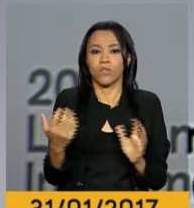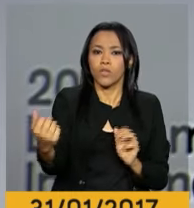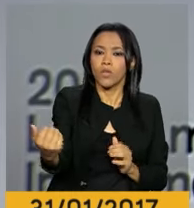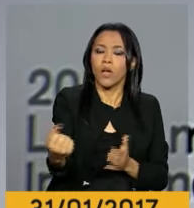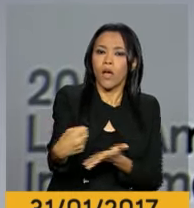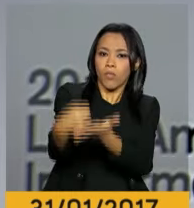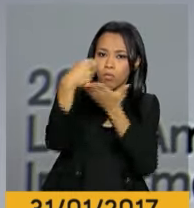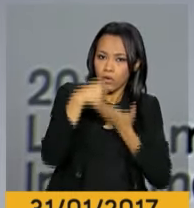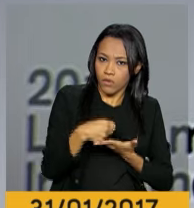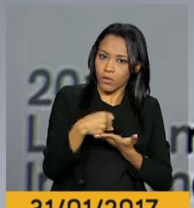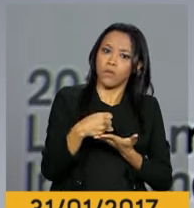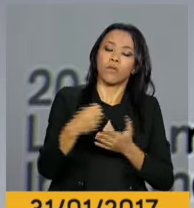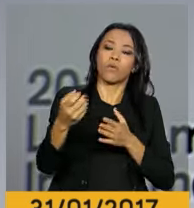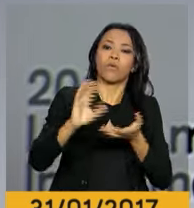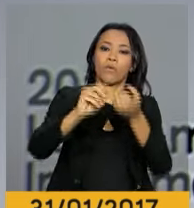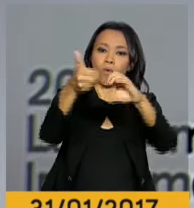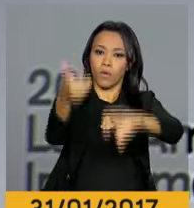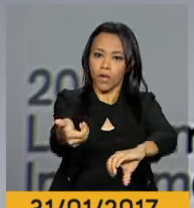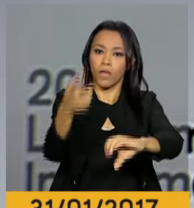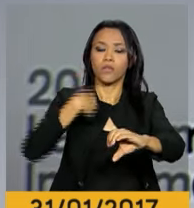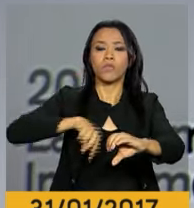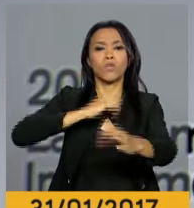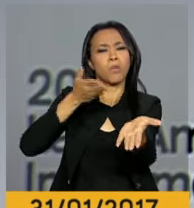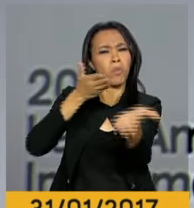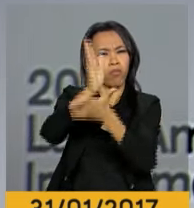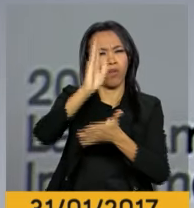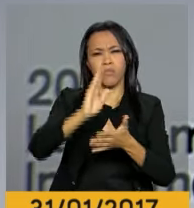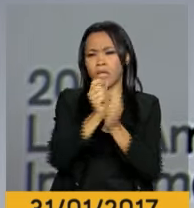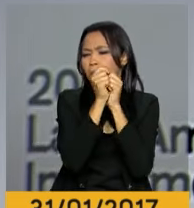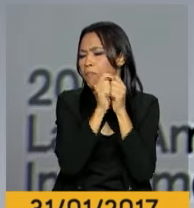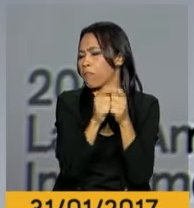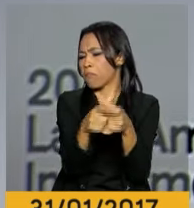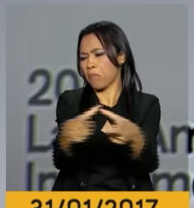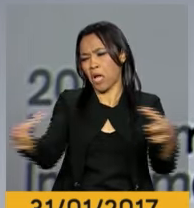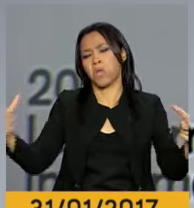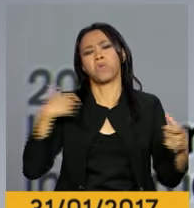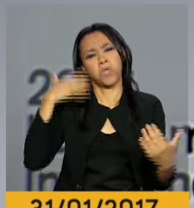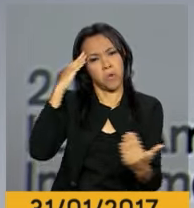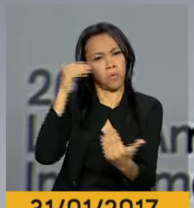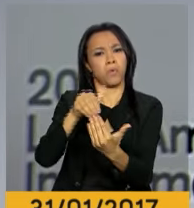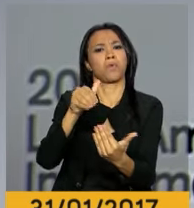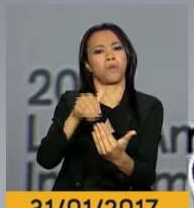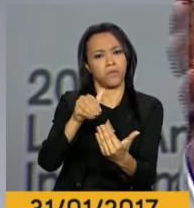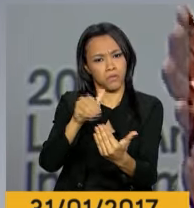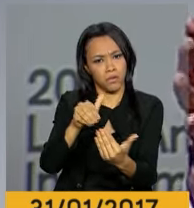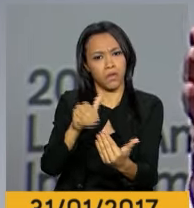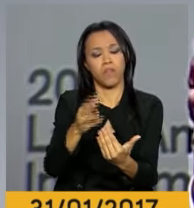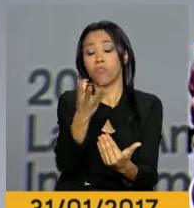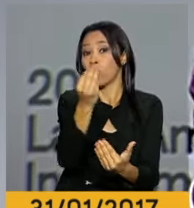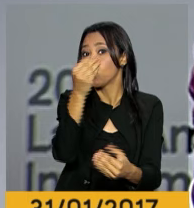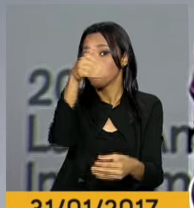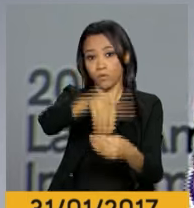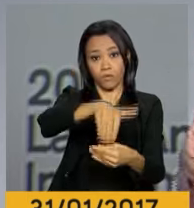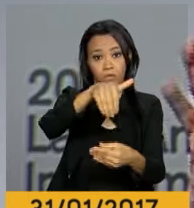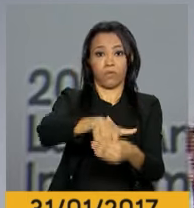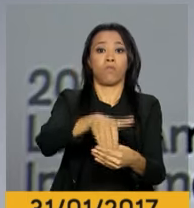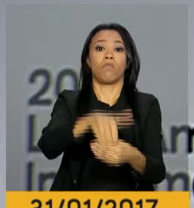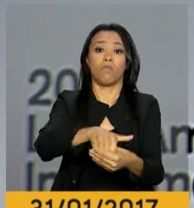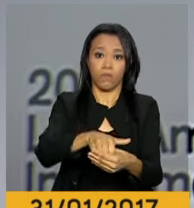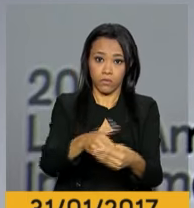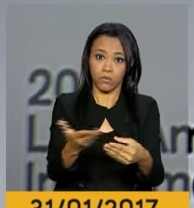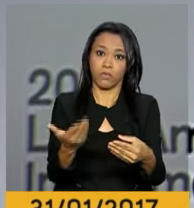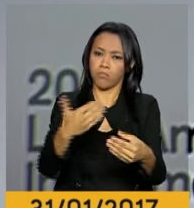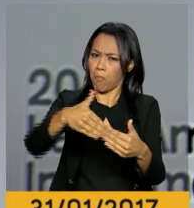nacional aprovamos com larga maioria Quando eu digo larga maioria é porque tivemos muitos votos além dos